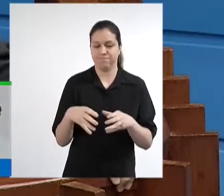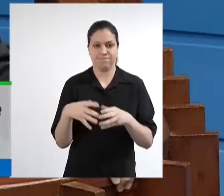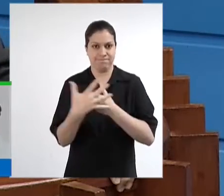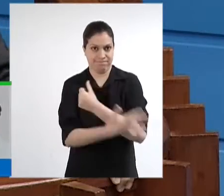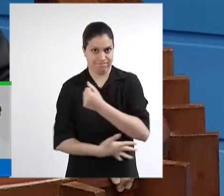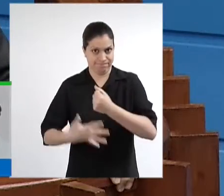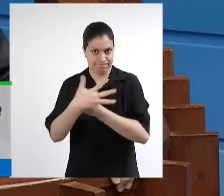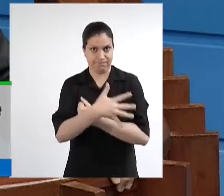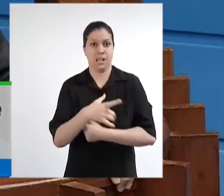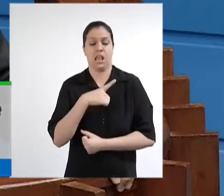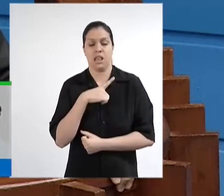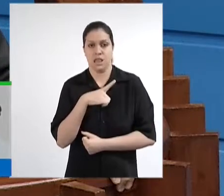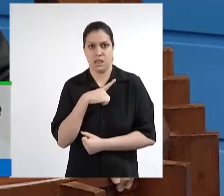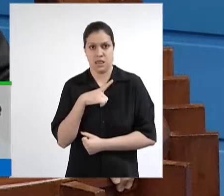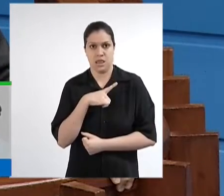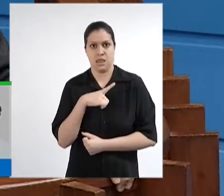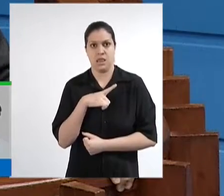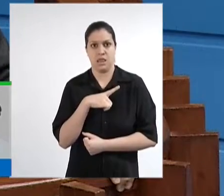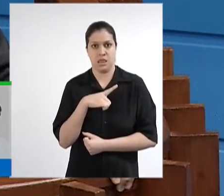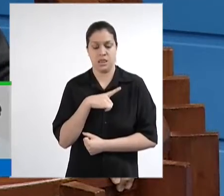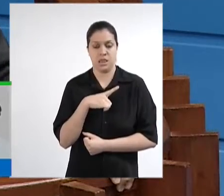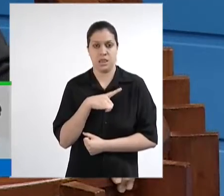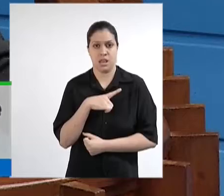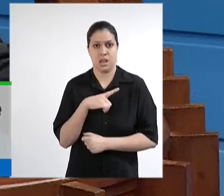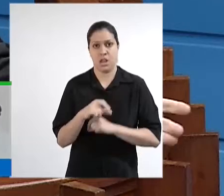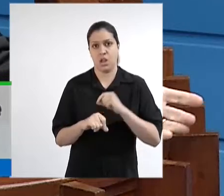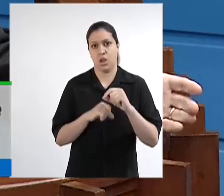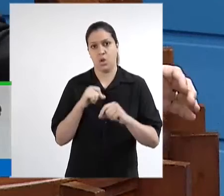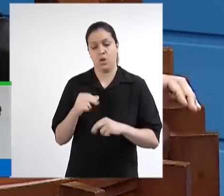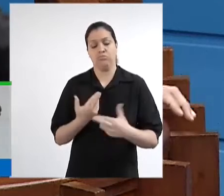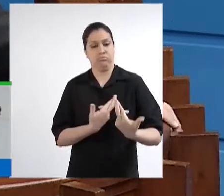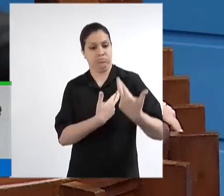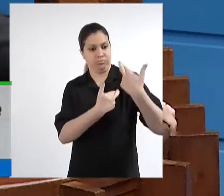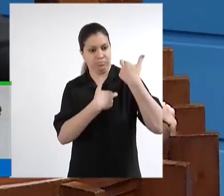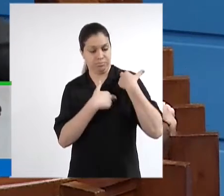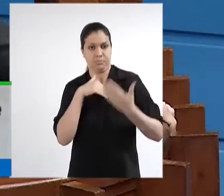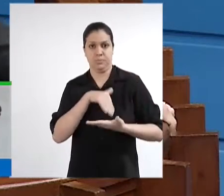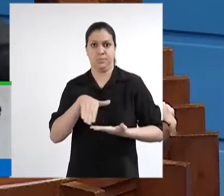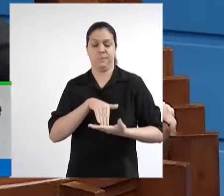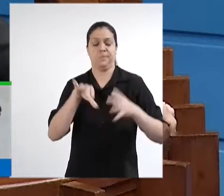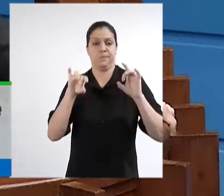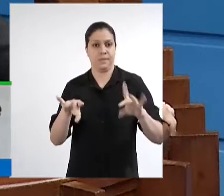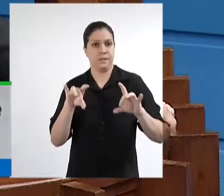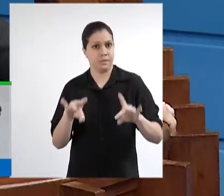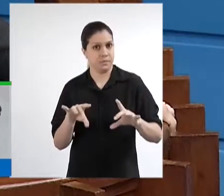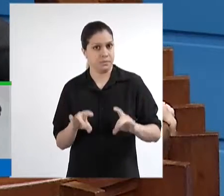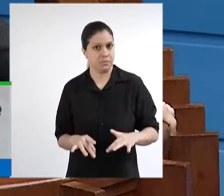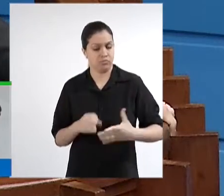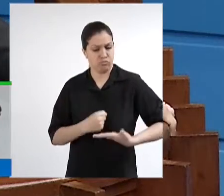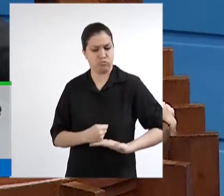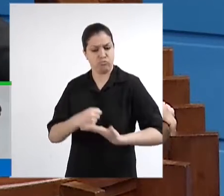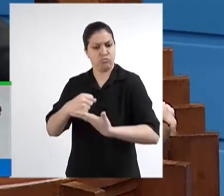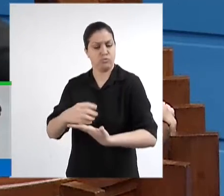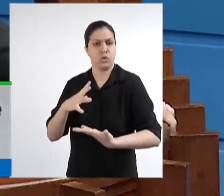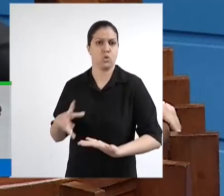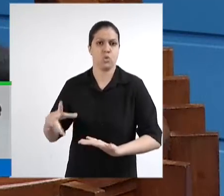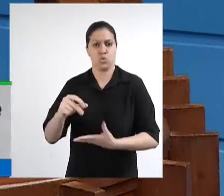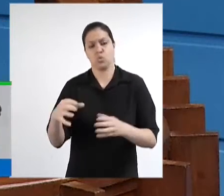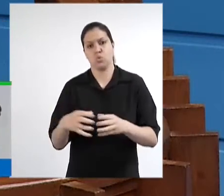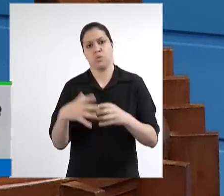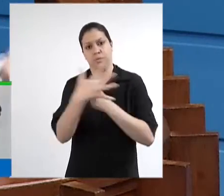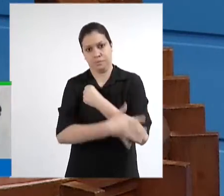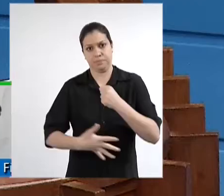das atribuições da Secretaria Especial, dado todo o respaldo para que a Frente Parlamentar